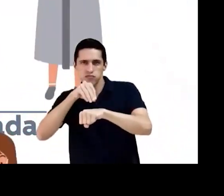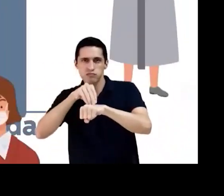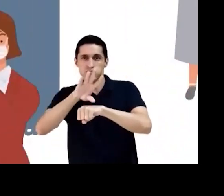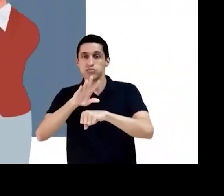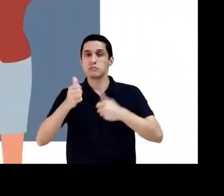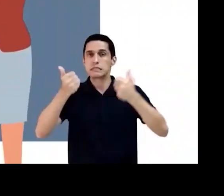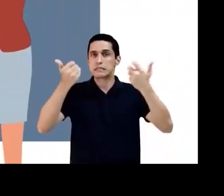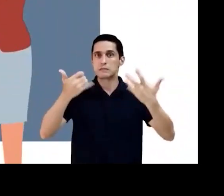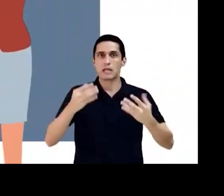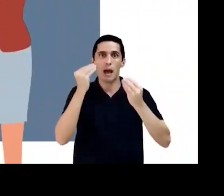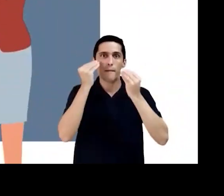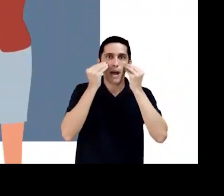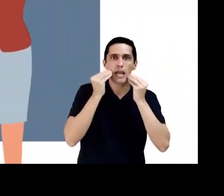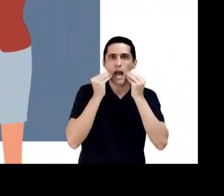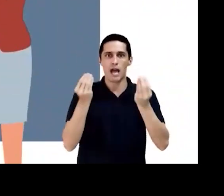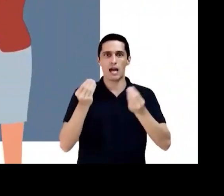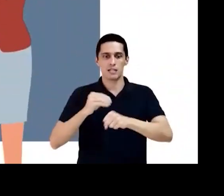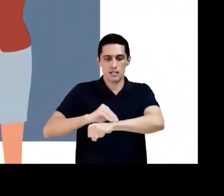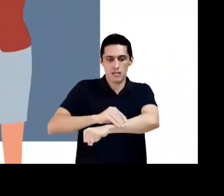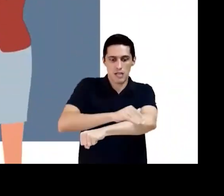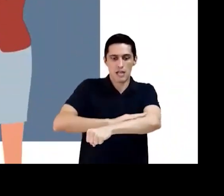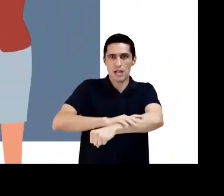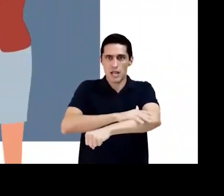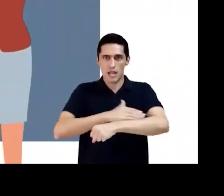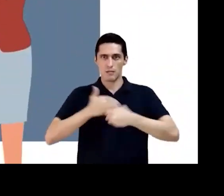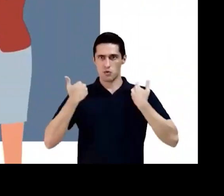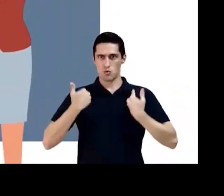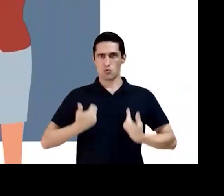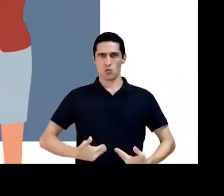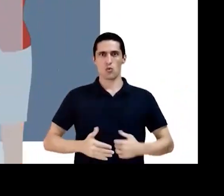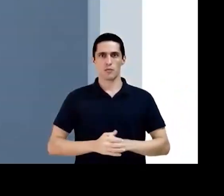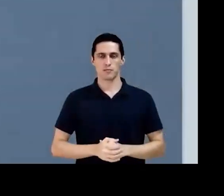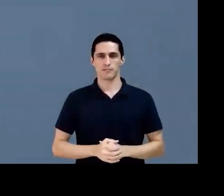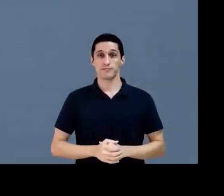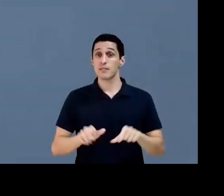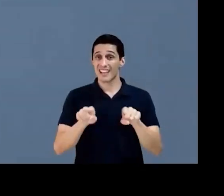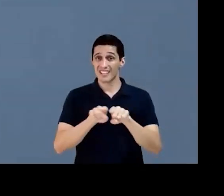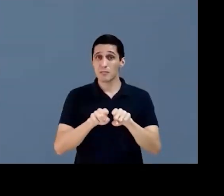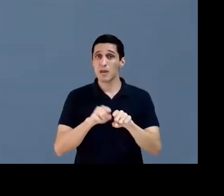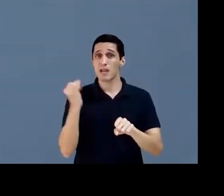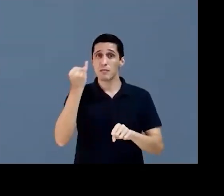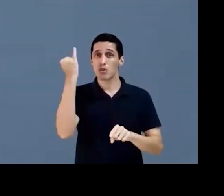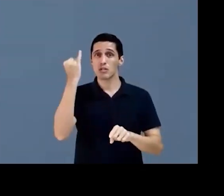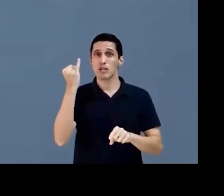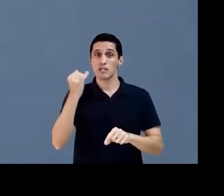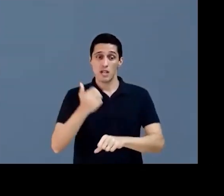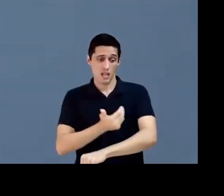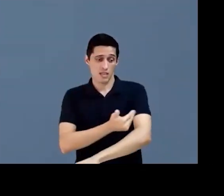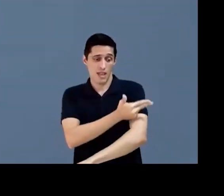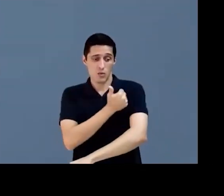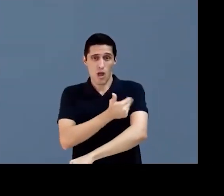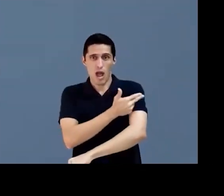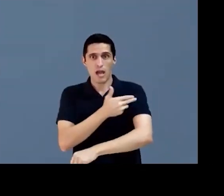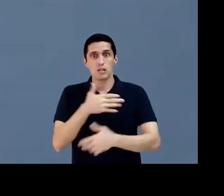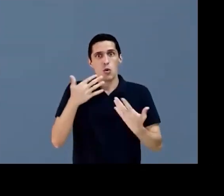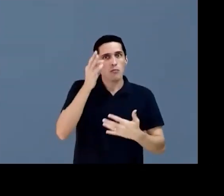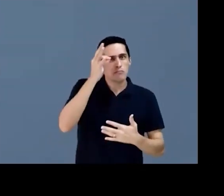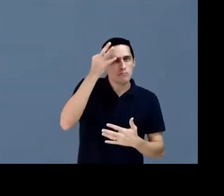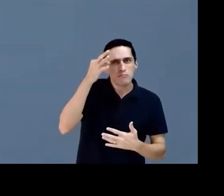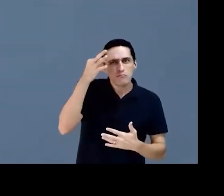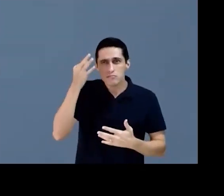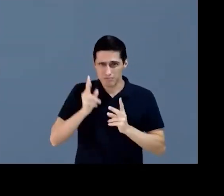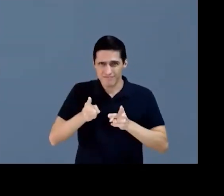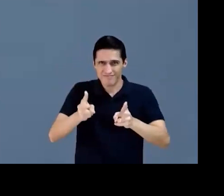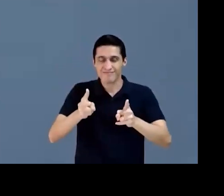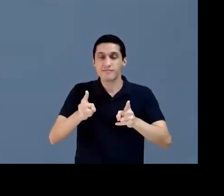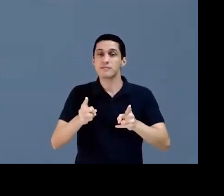setor com relação à maquiagem ou qualquer tipo de creme no corpo. Vale ressaltar que após fazer tatuagens e maquiagens